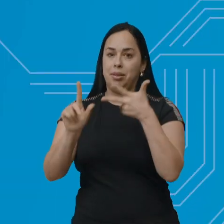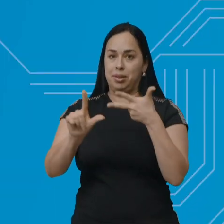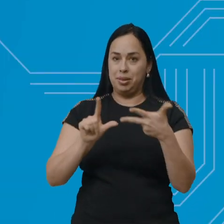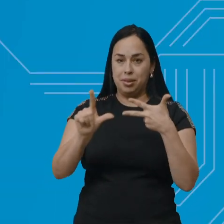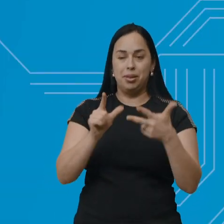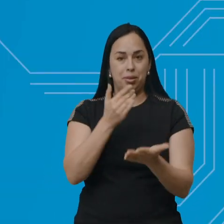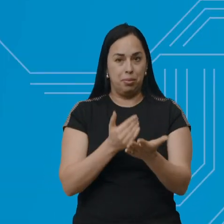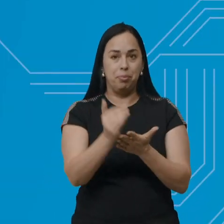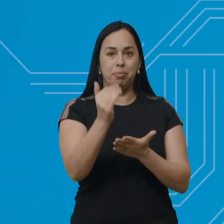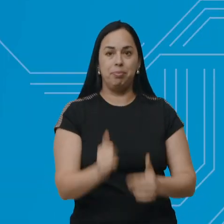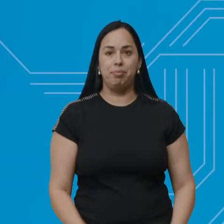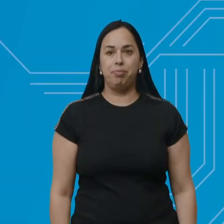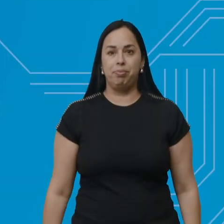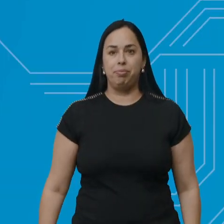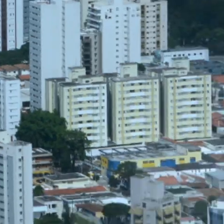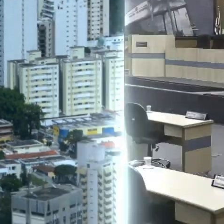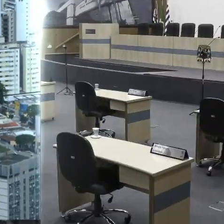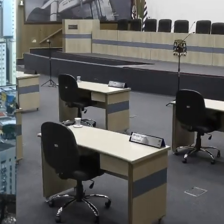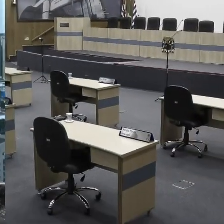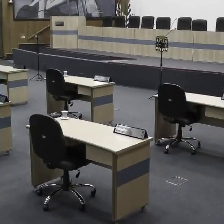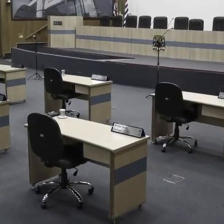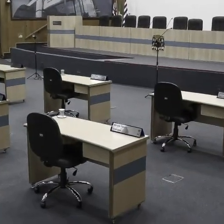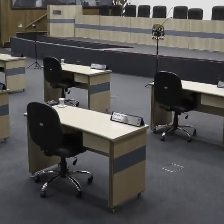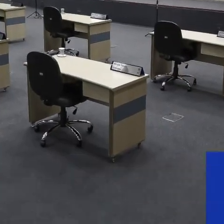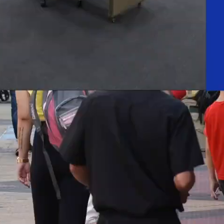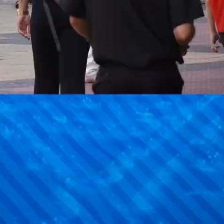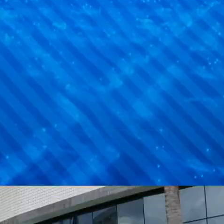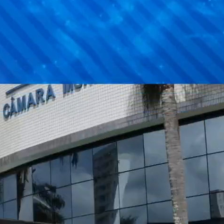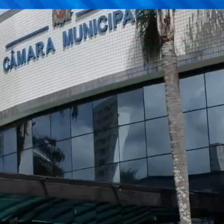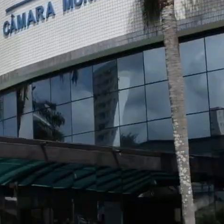Semana Legislativa está no ar.